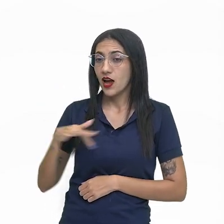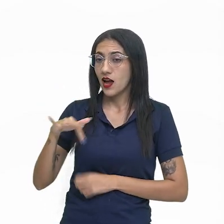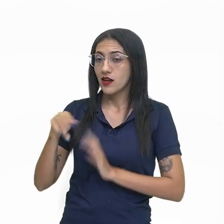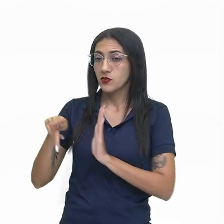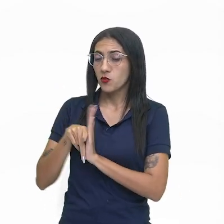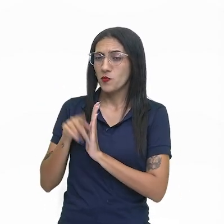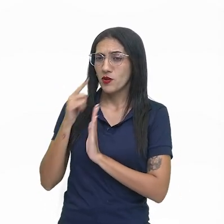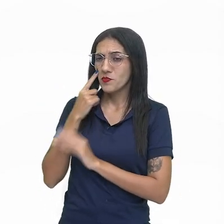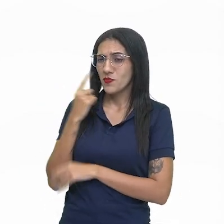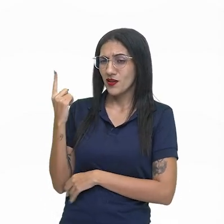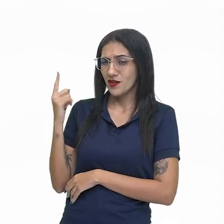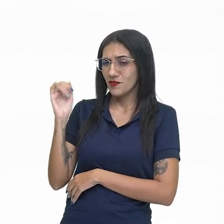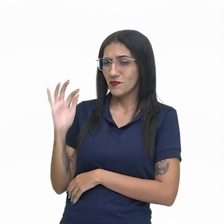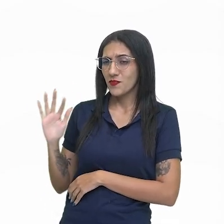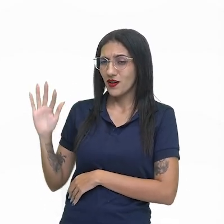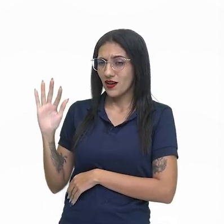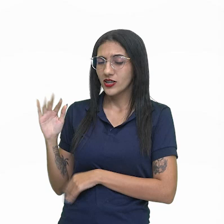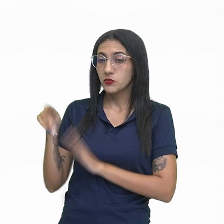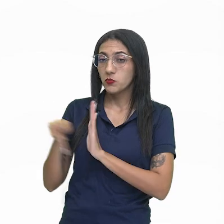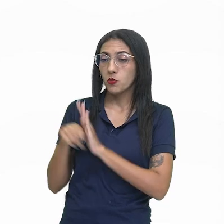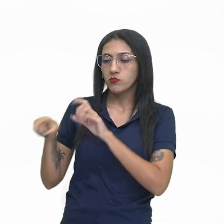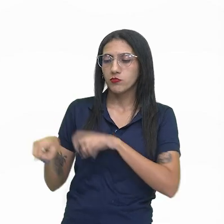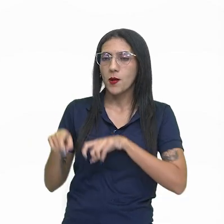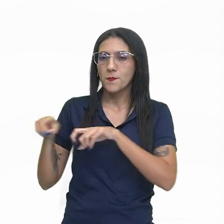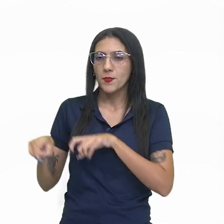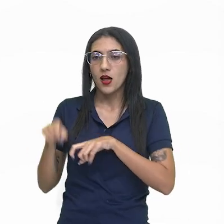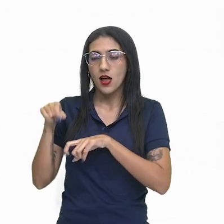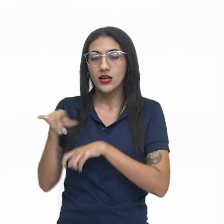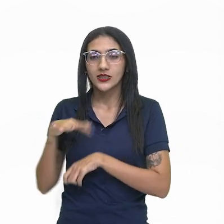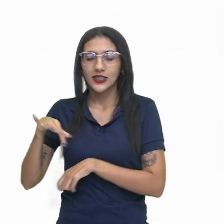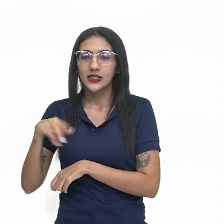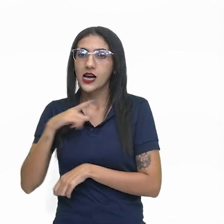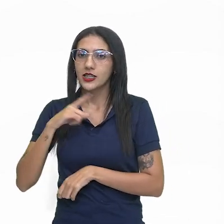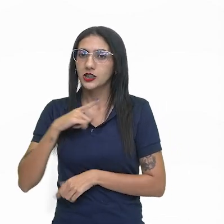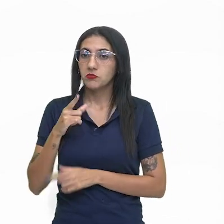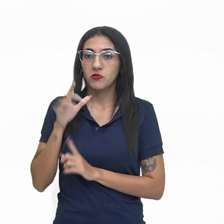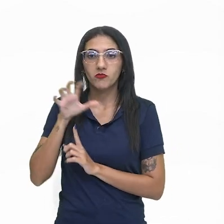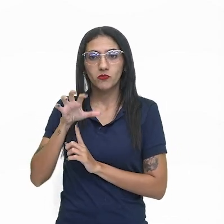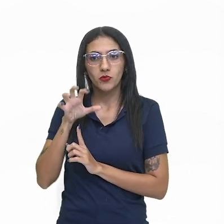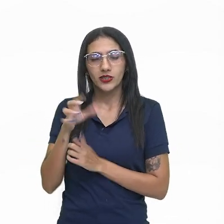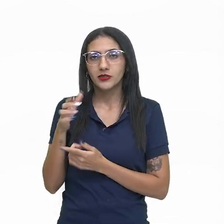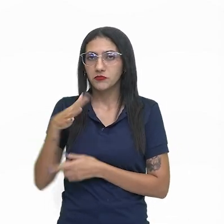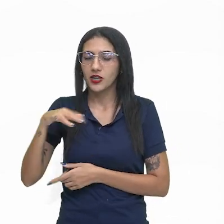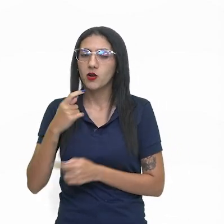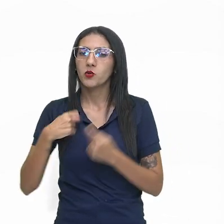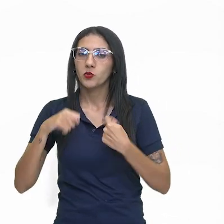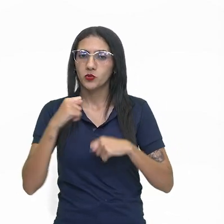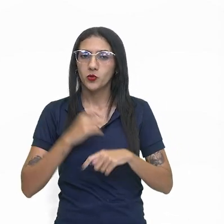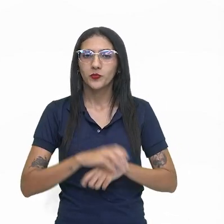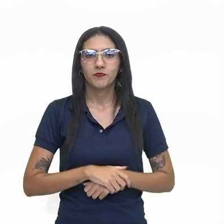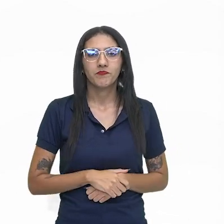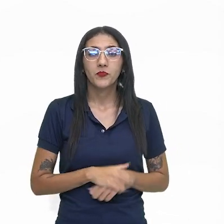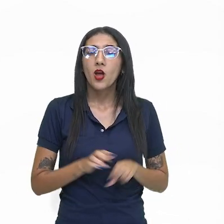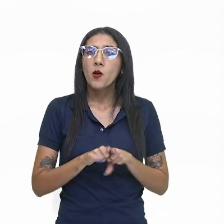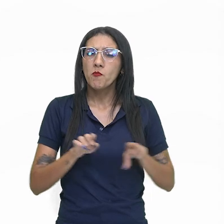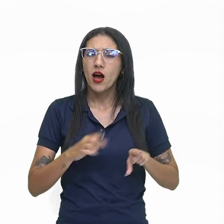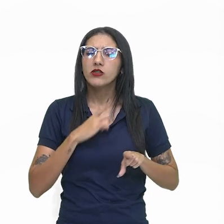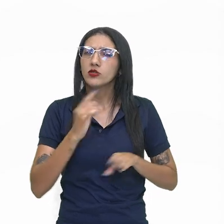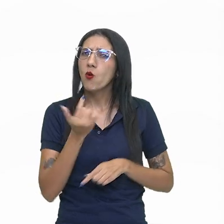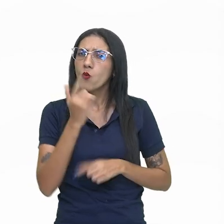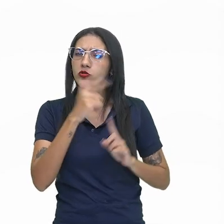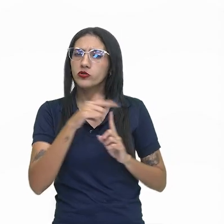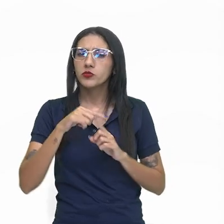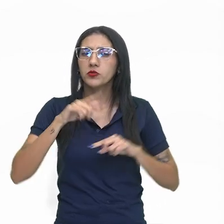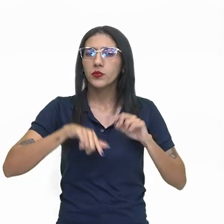tela de vocês, eram ambientes onde a economia ia crescendo cada vez mais, né? Mas outros cultivos também eram